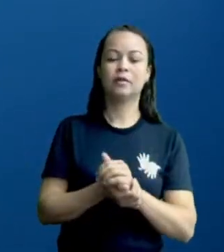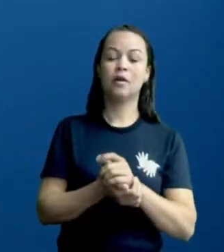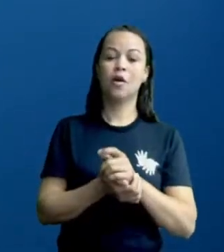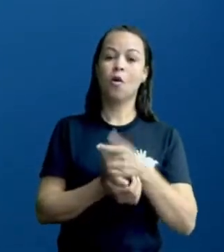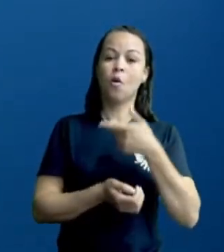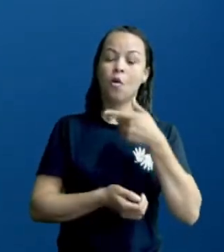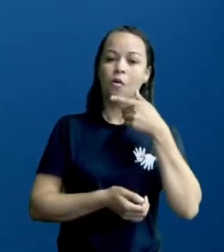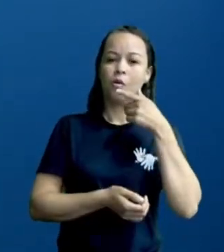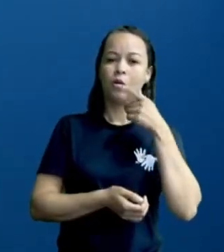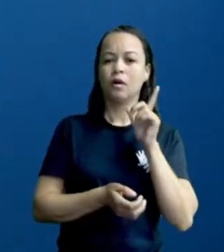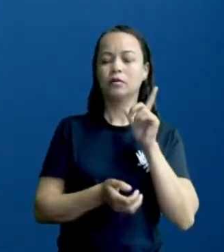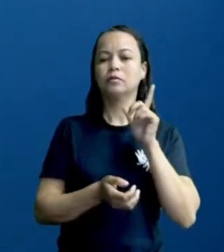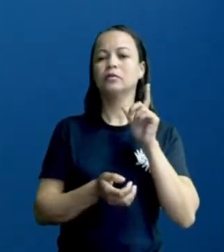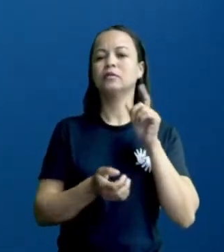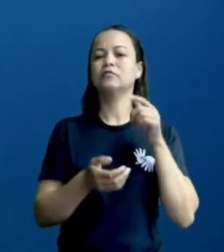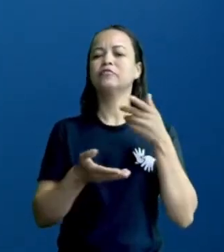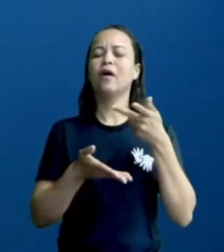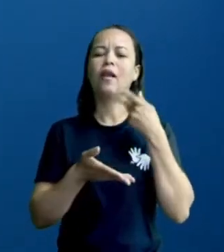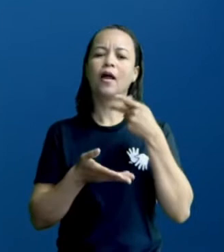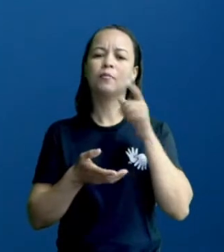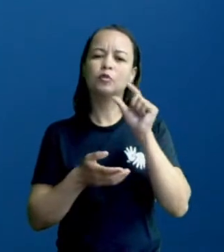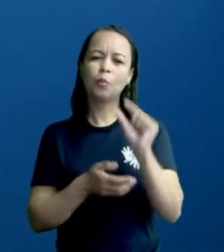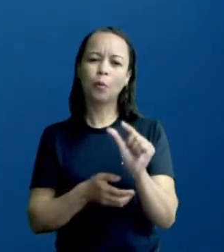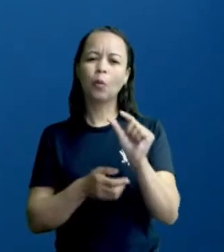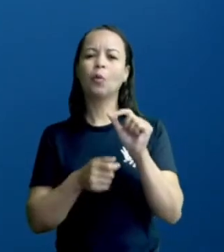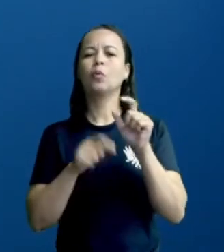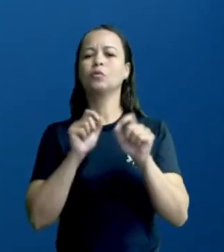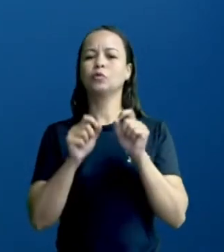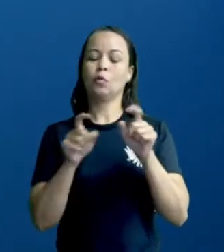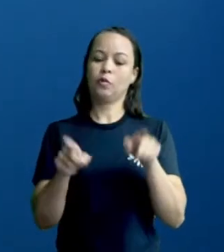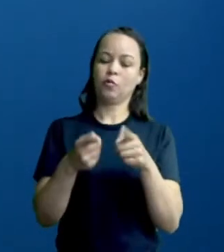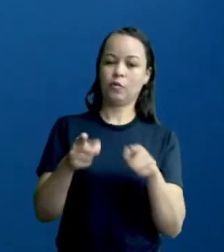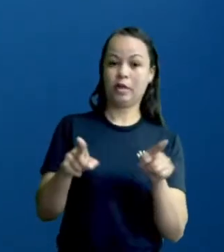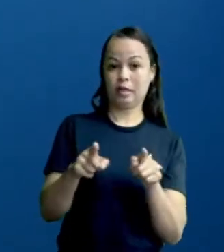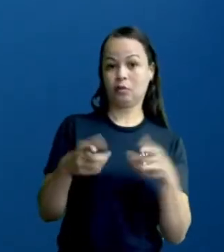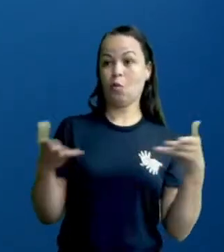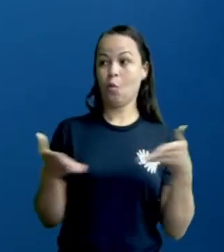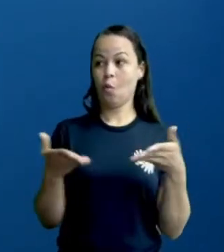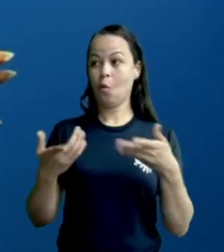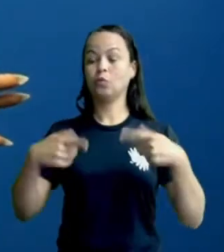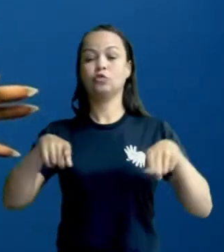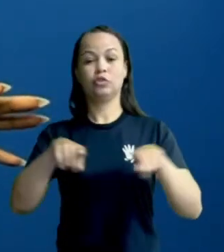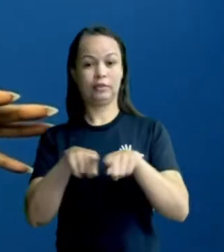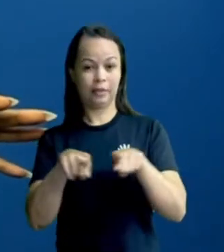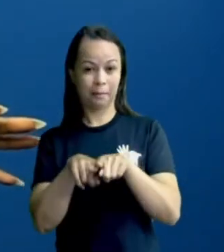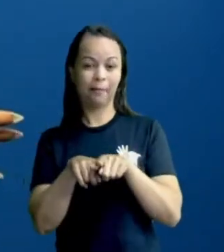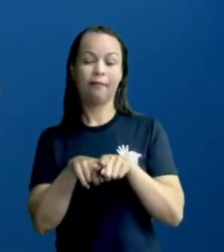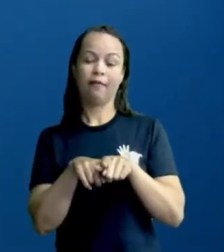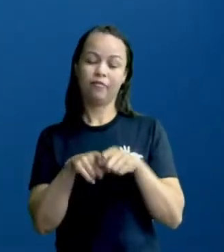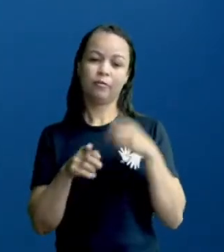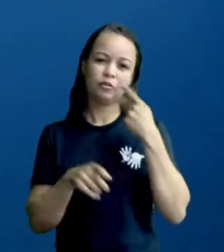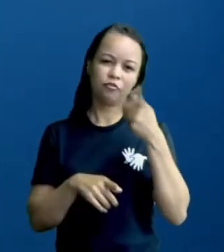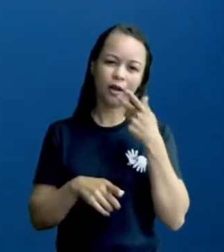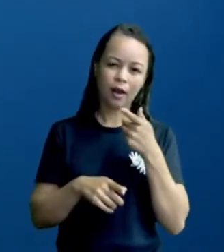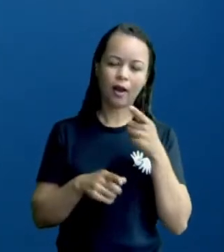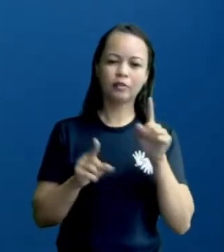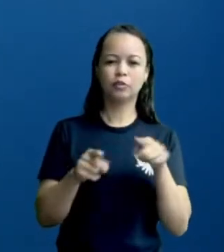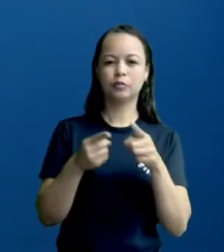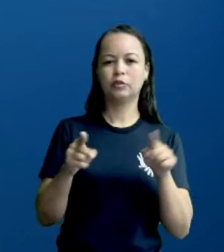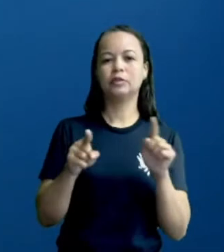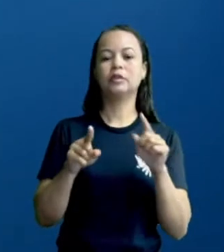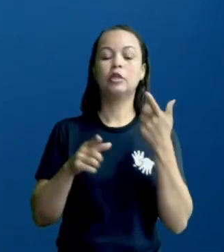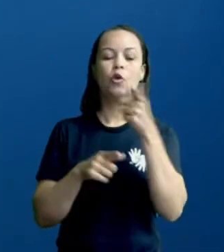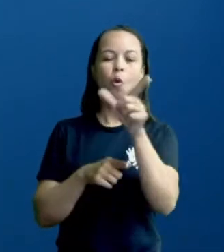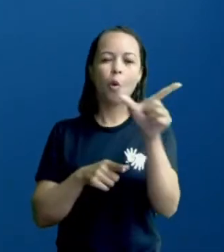sobre o hino. Hoje também a gente vai falar um pouco sobre ele, mas vai falar sobre outros símbolos da nossa vitória de